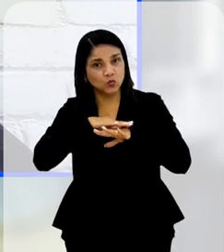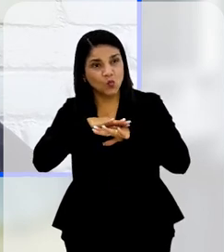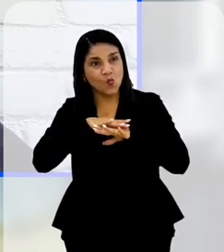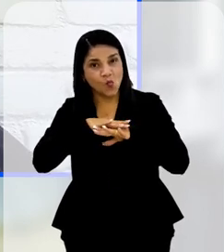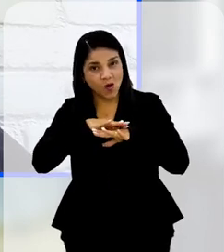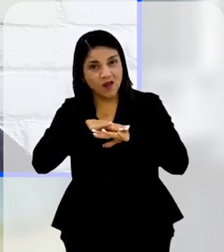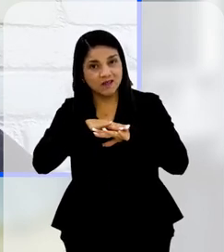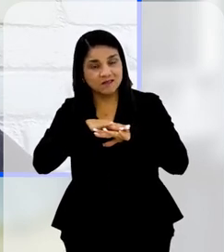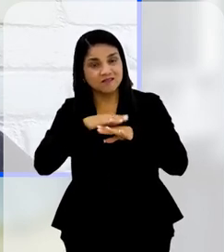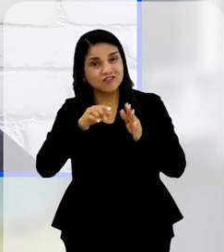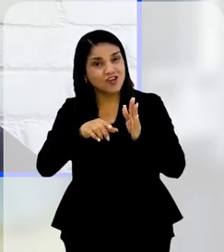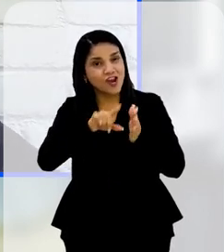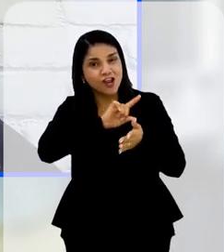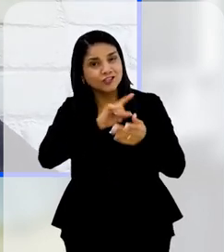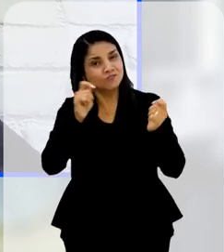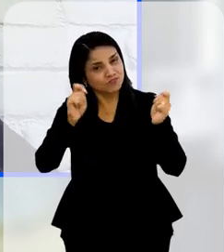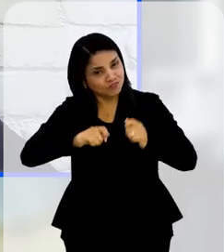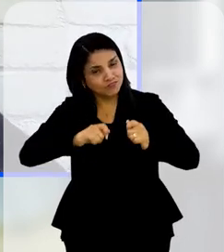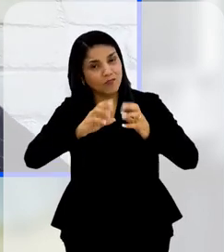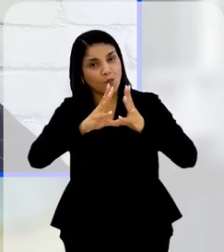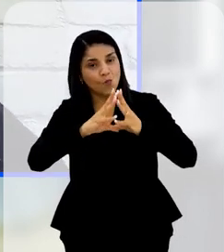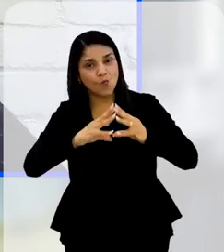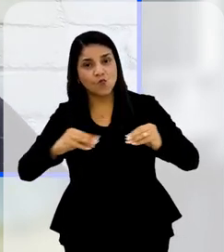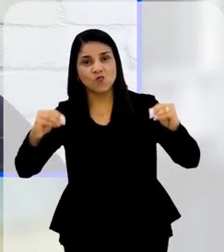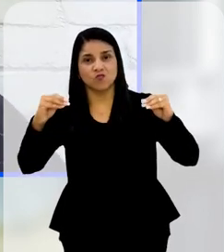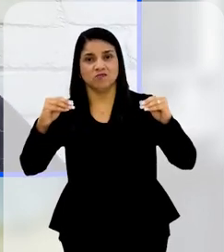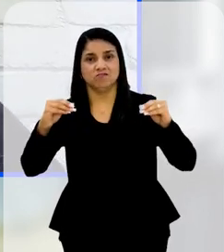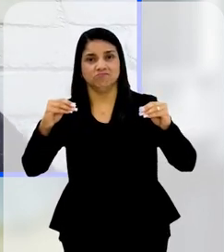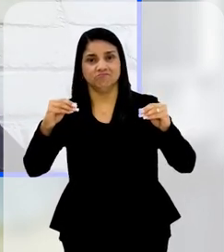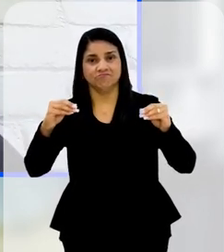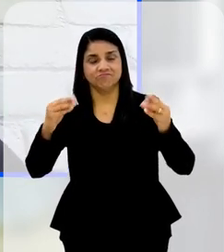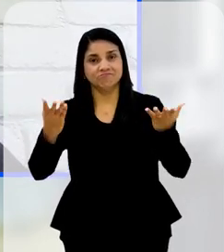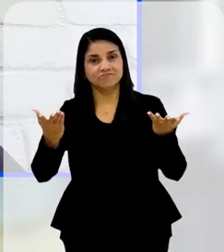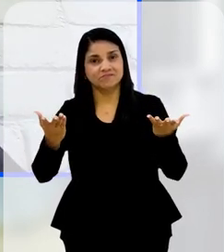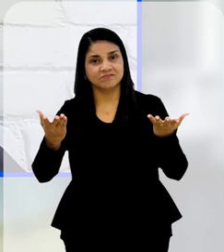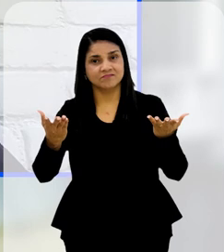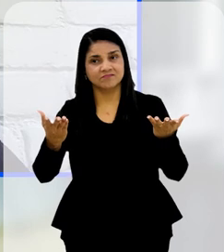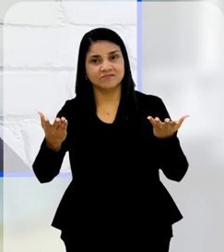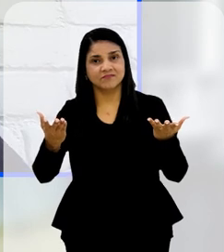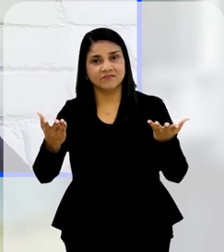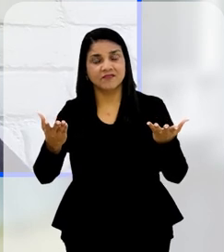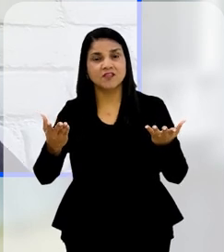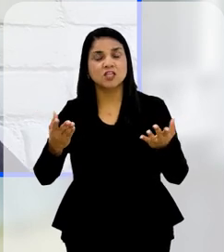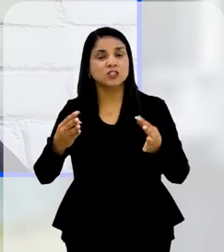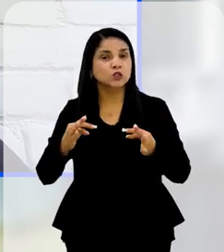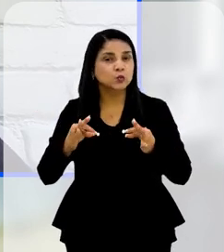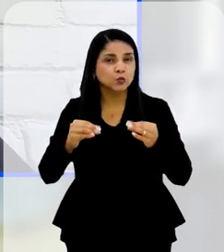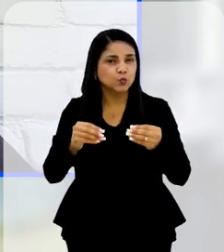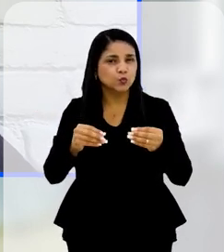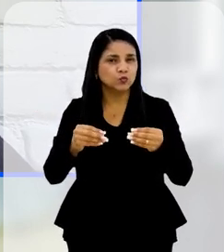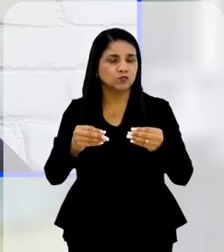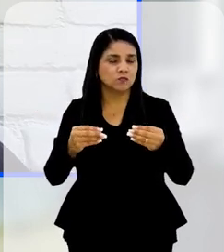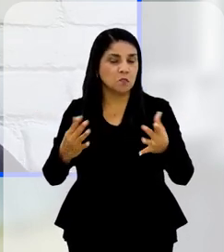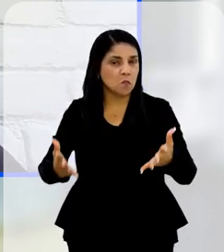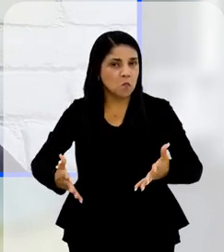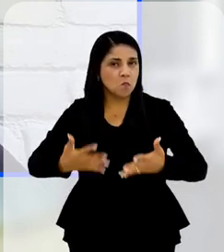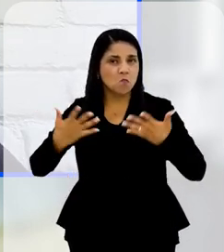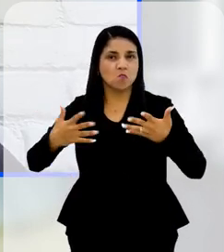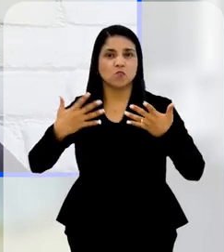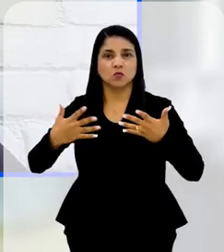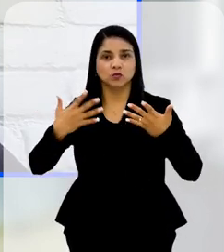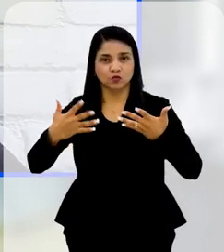ser excluídas definitivamente. Então, isso tudo motivou a que a